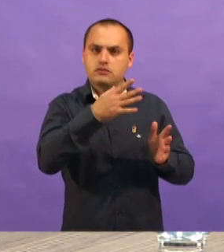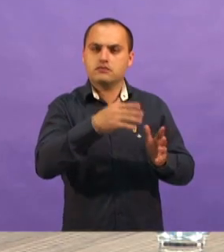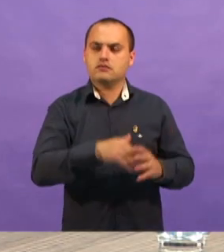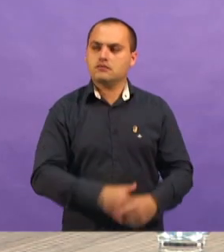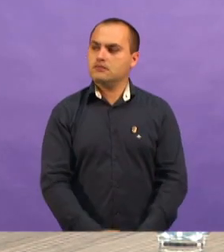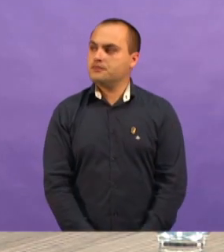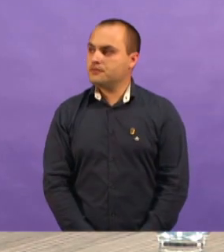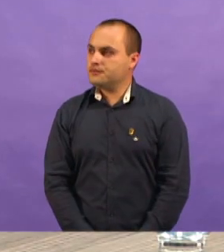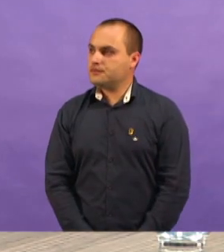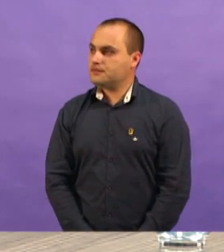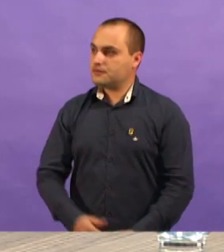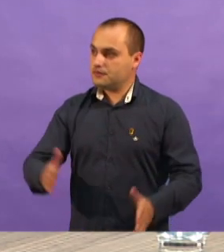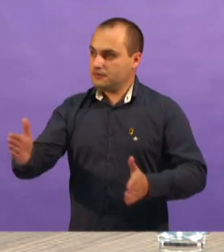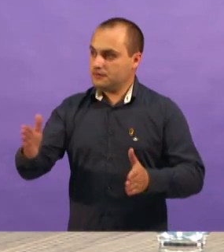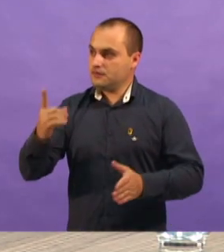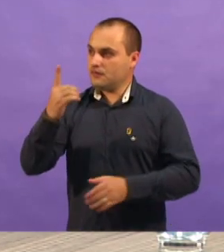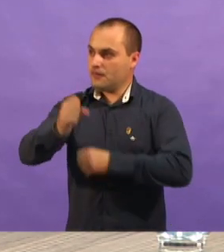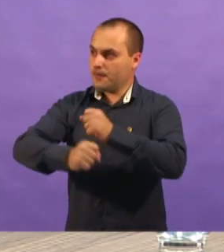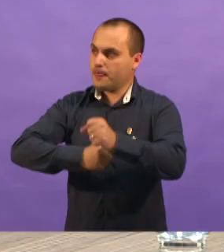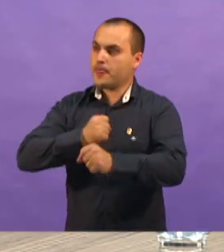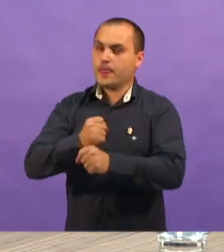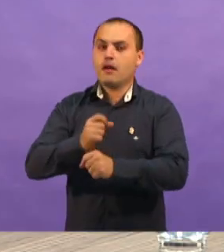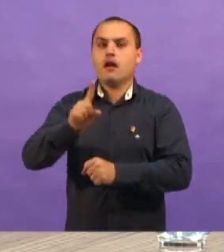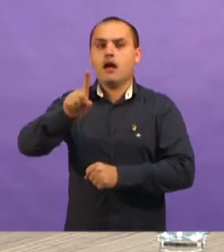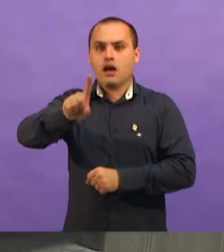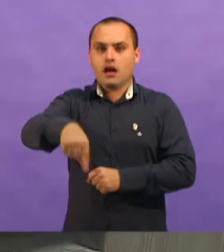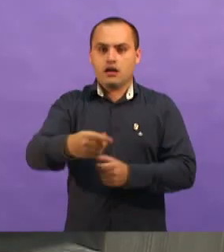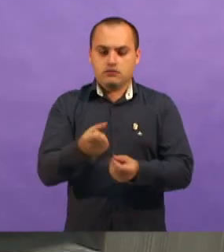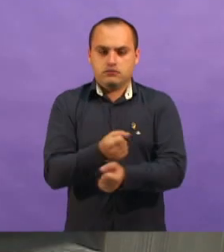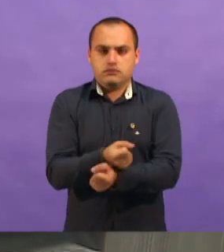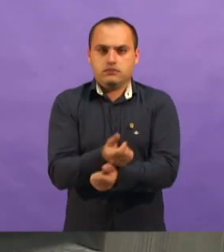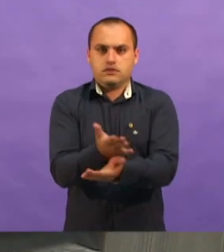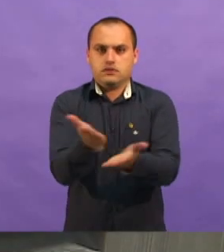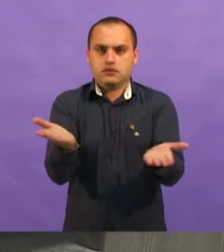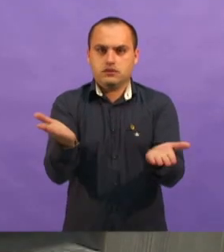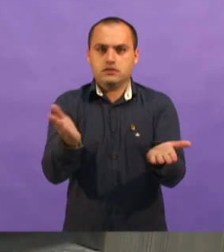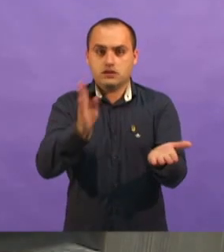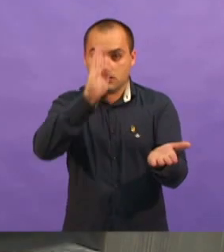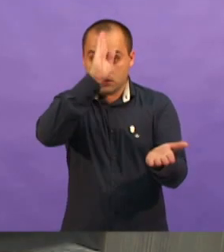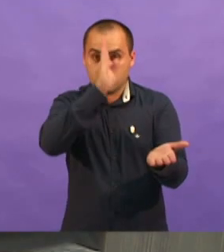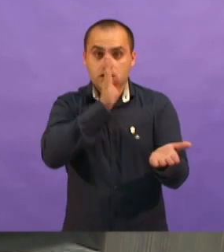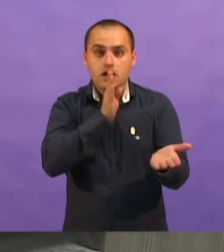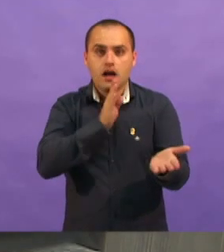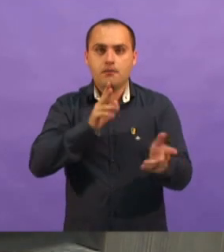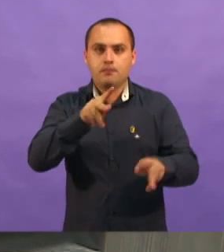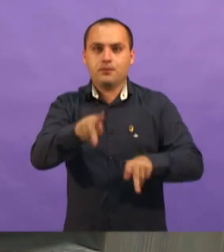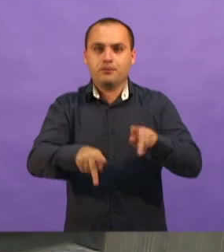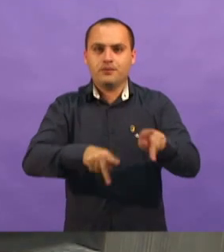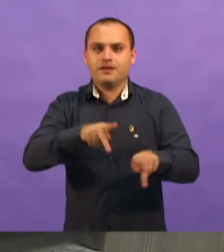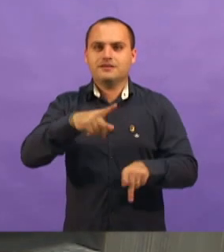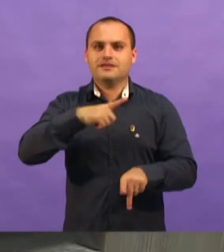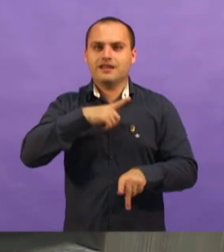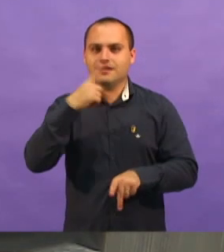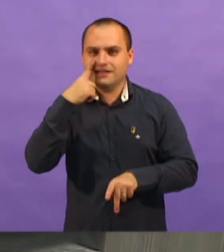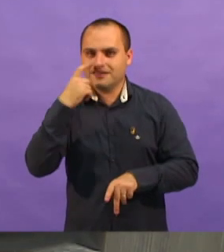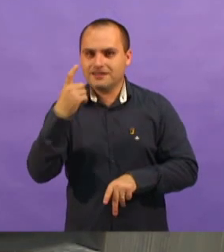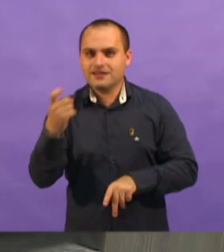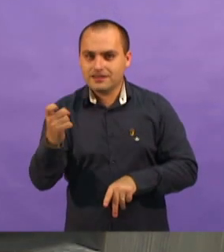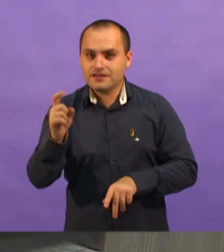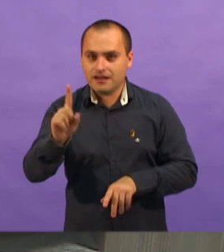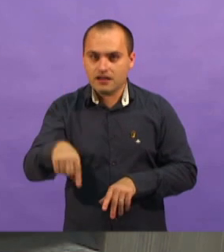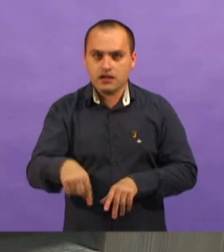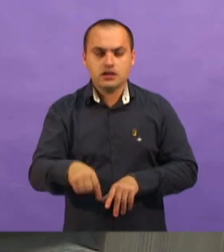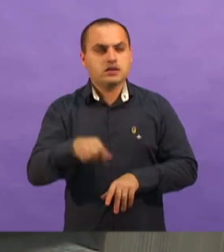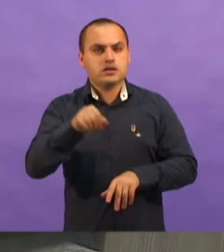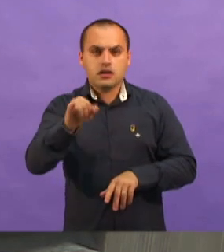Itajaí é uma publicação que será distribuída gratuitamente à população, a quem tem interesse. Quem quiser saber